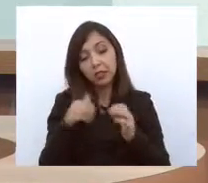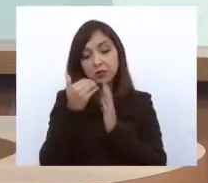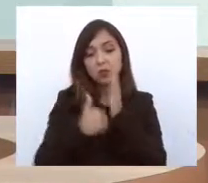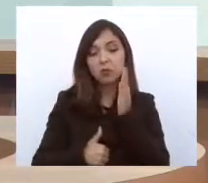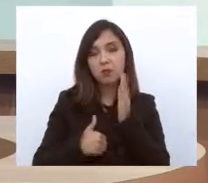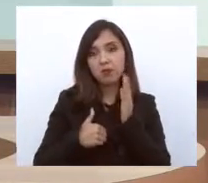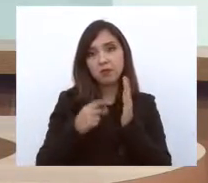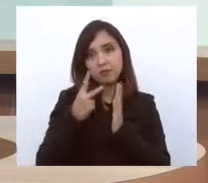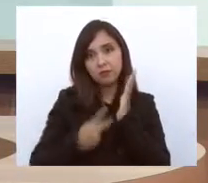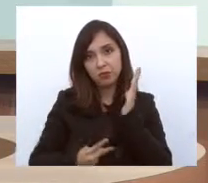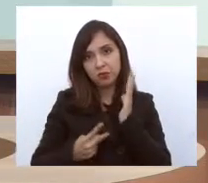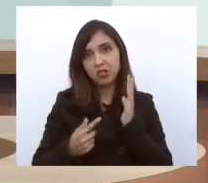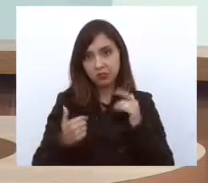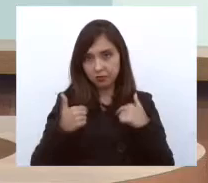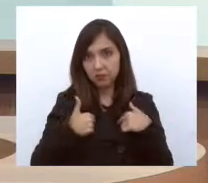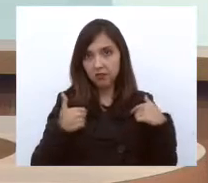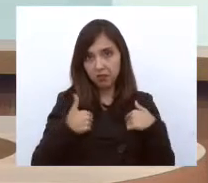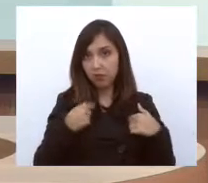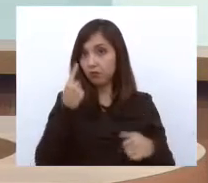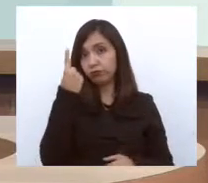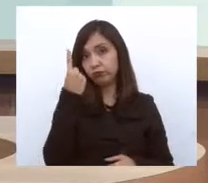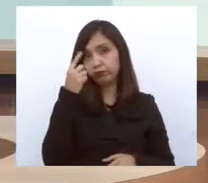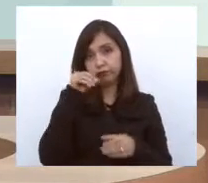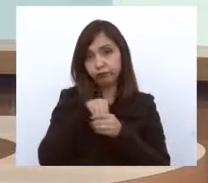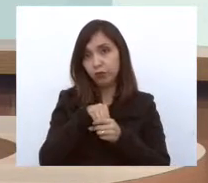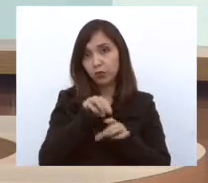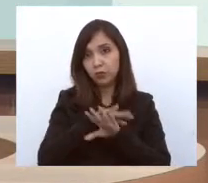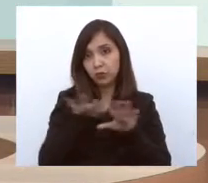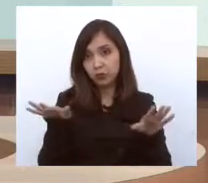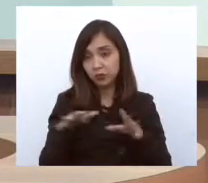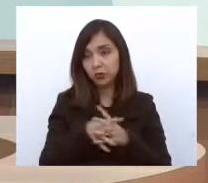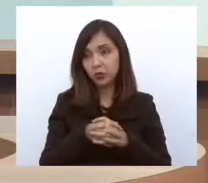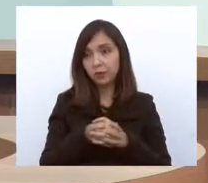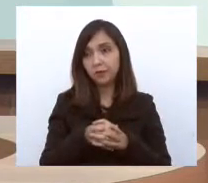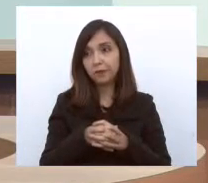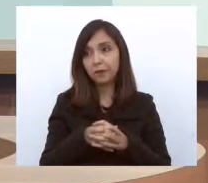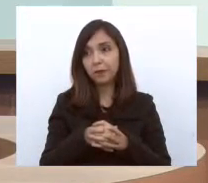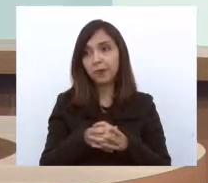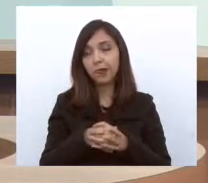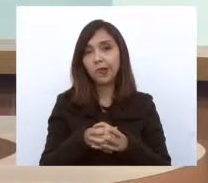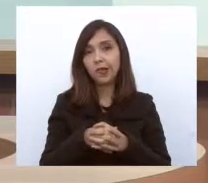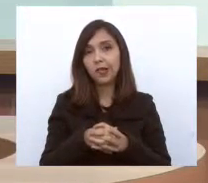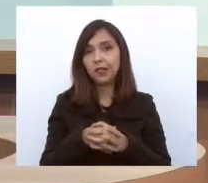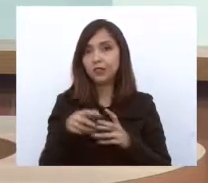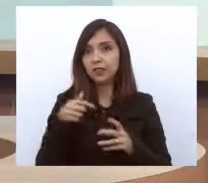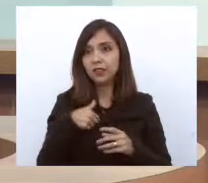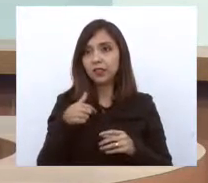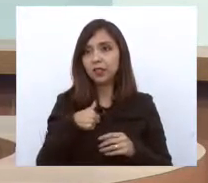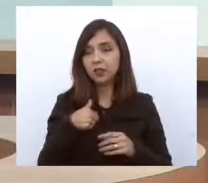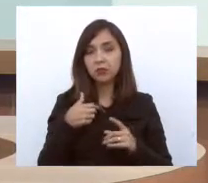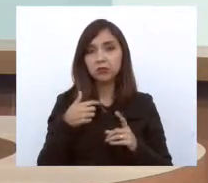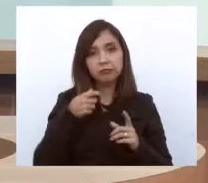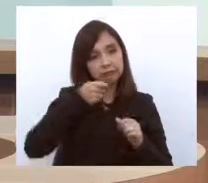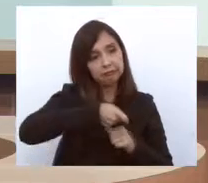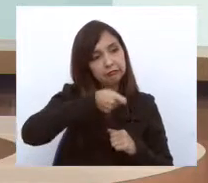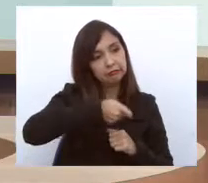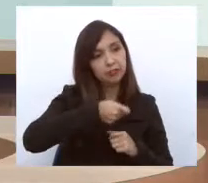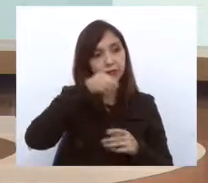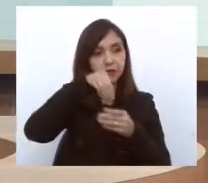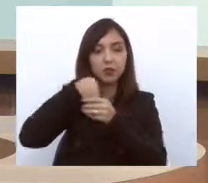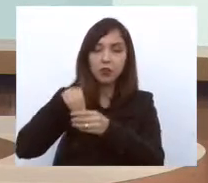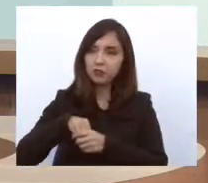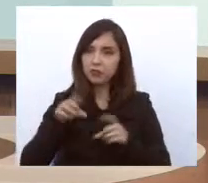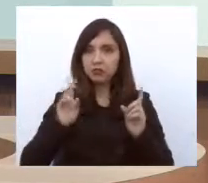projeto. Eu sou um voto, né? Eu sou, nem convenci ninguém a votar. Segundo